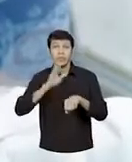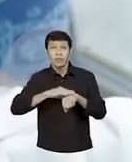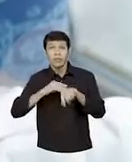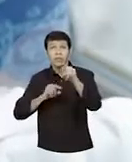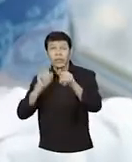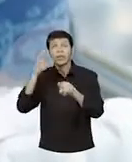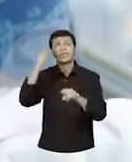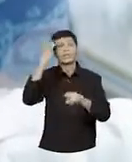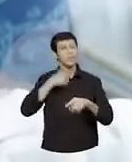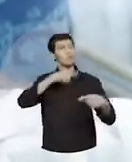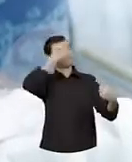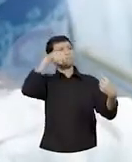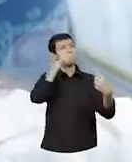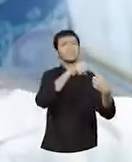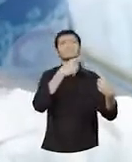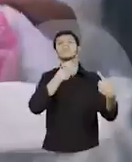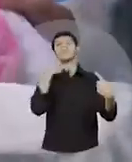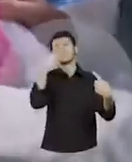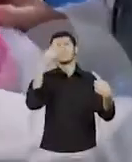Só você sabe onde quer chegar.